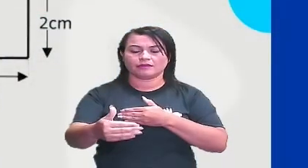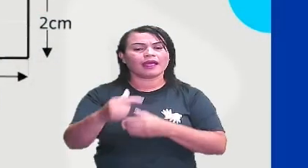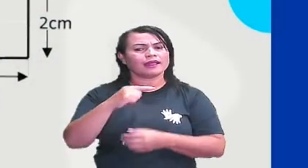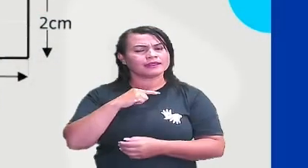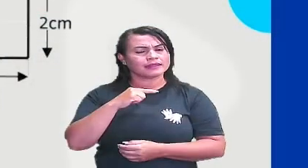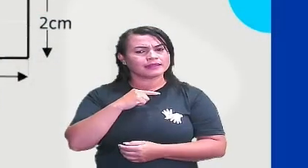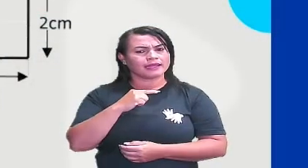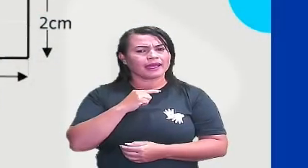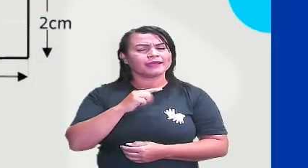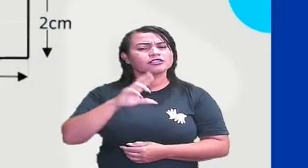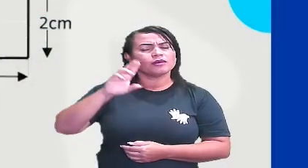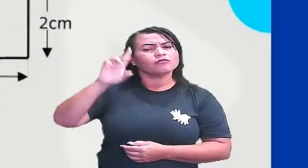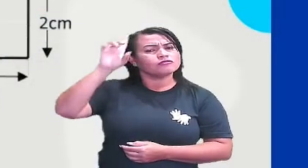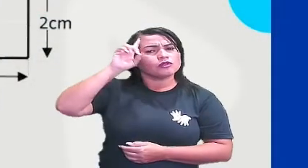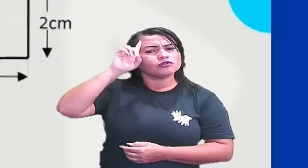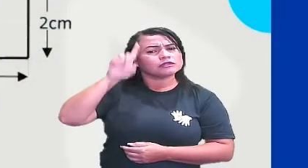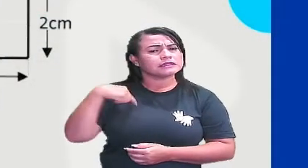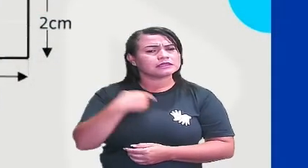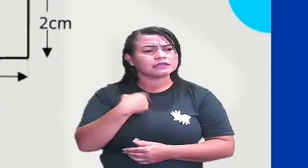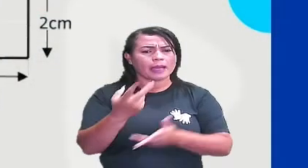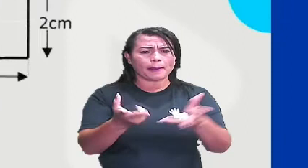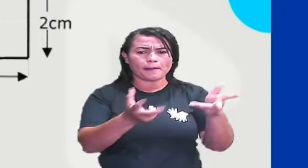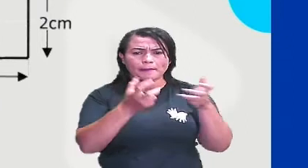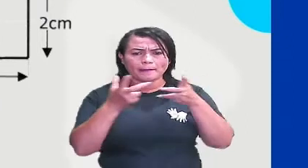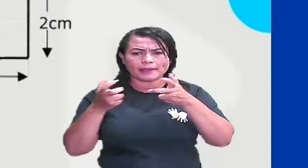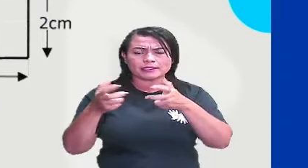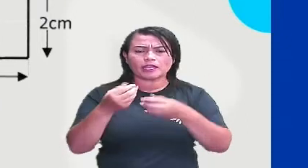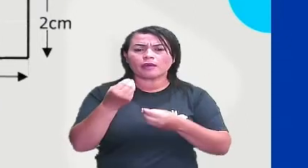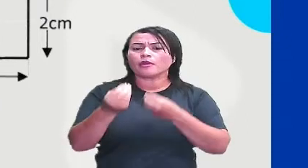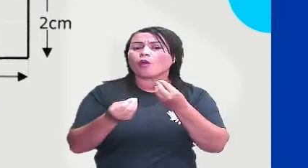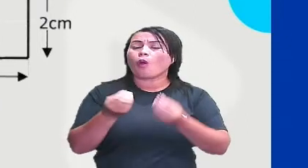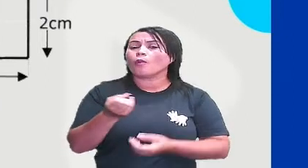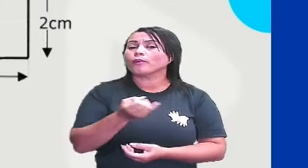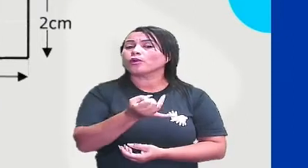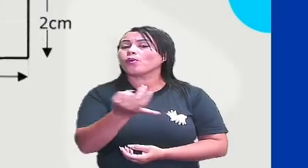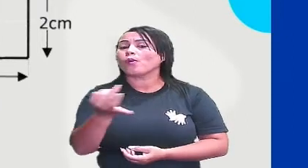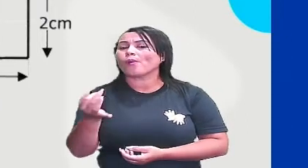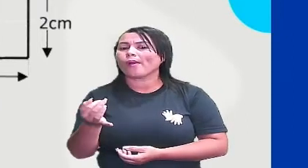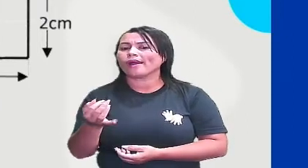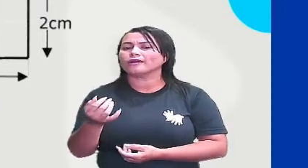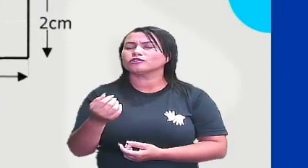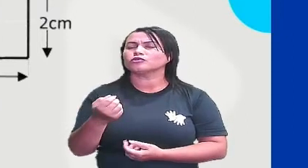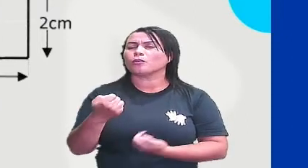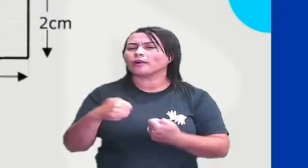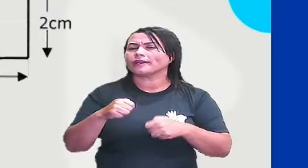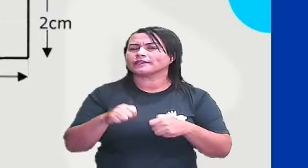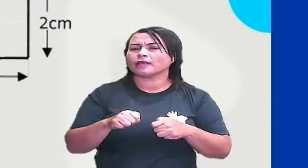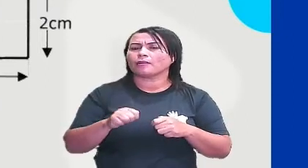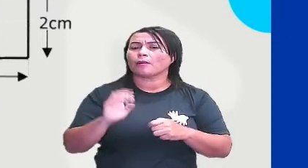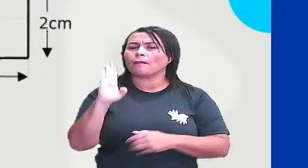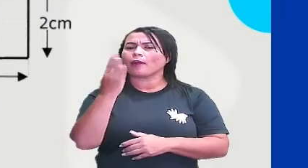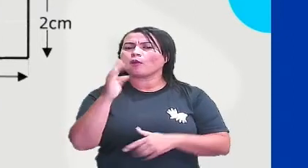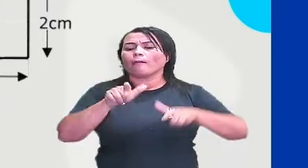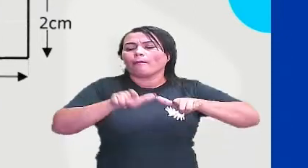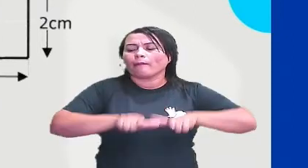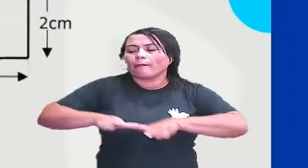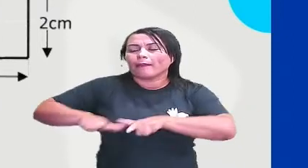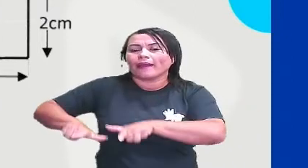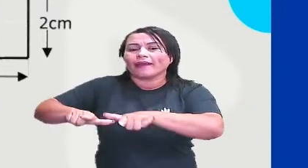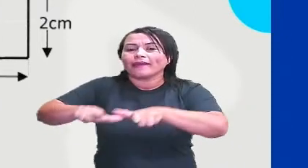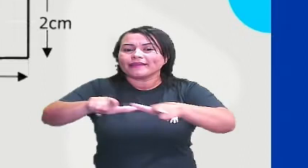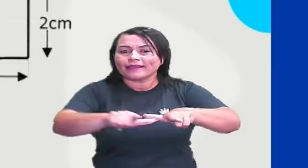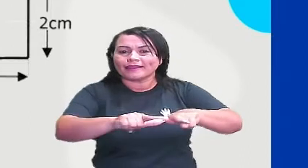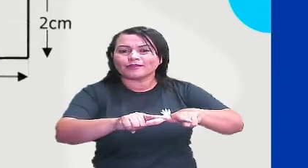nosso cotidiano e podemos saber quanto de cerâmica se necessita para um banheiro, quanto há